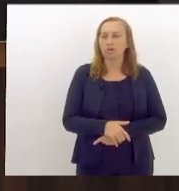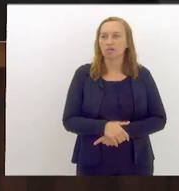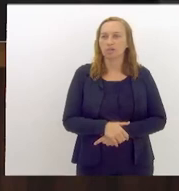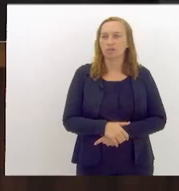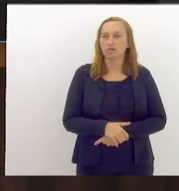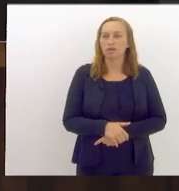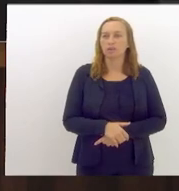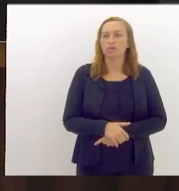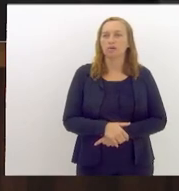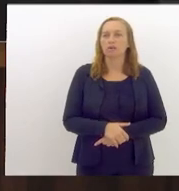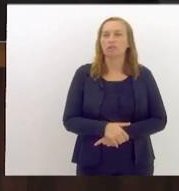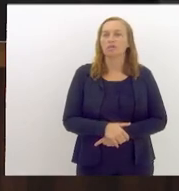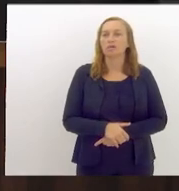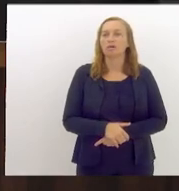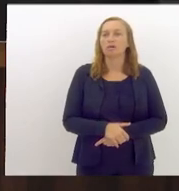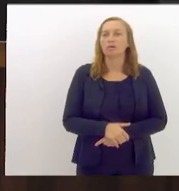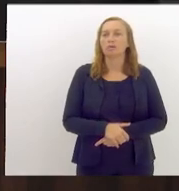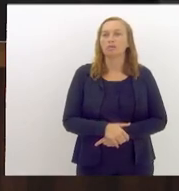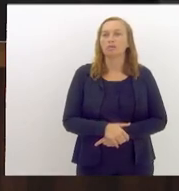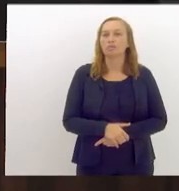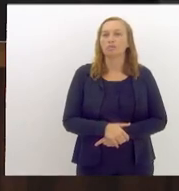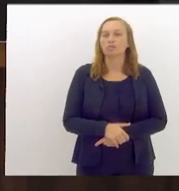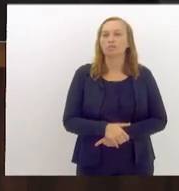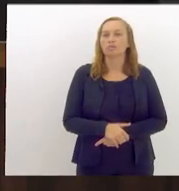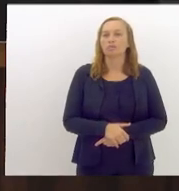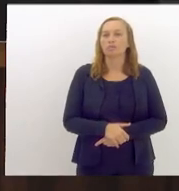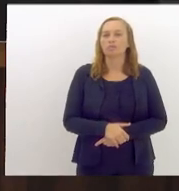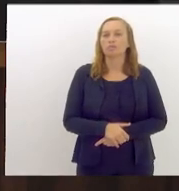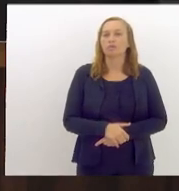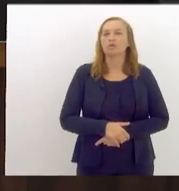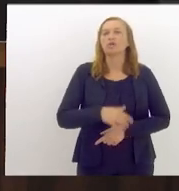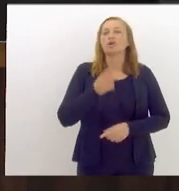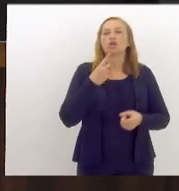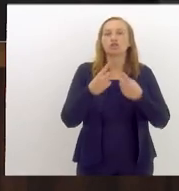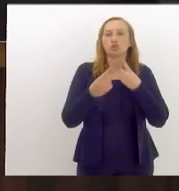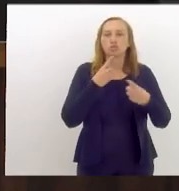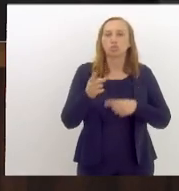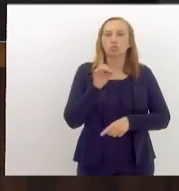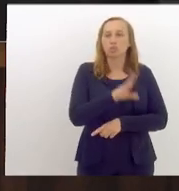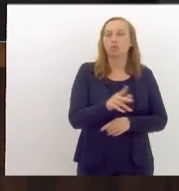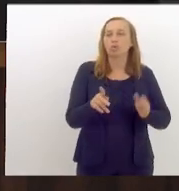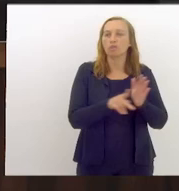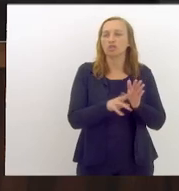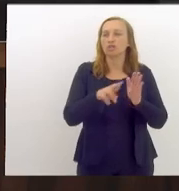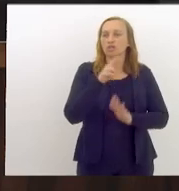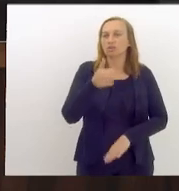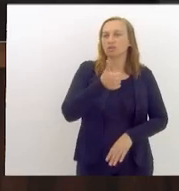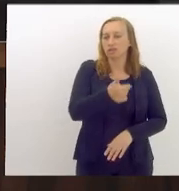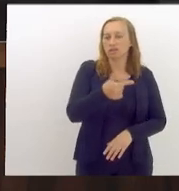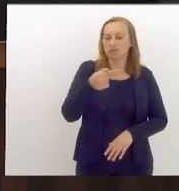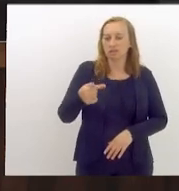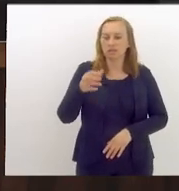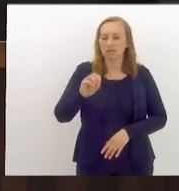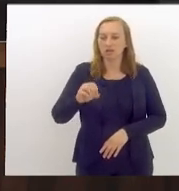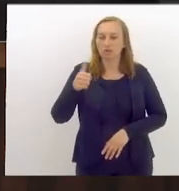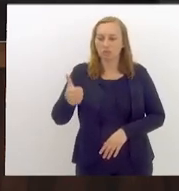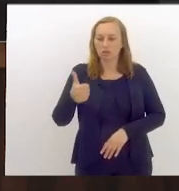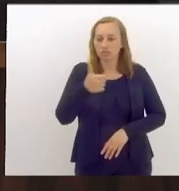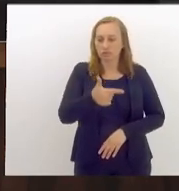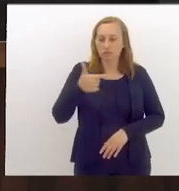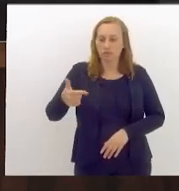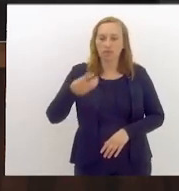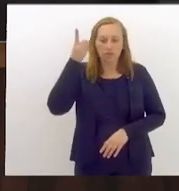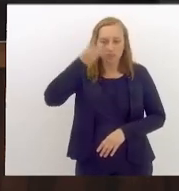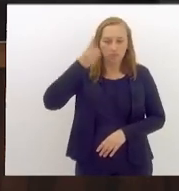promulgação em tramitação de ordinária e discussão única projeto de resolução 1701 de 22 e